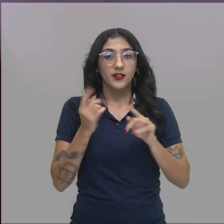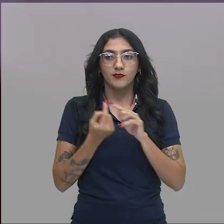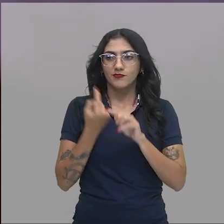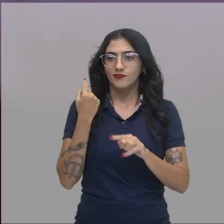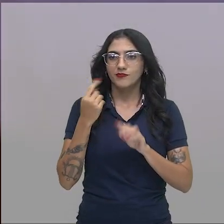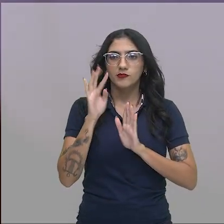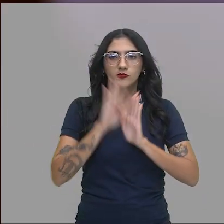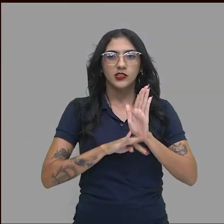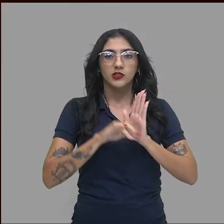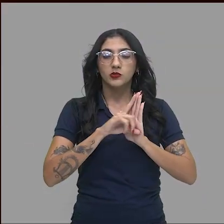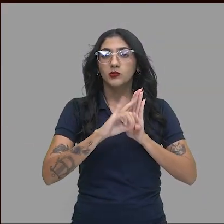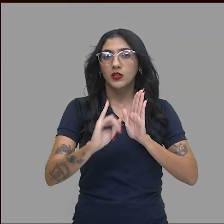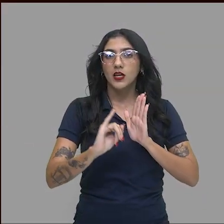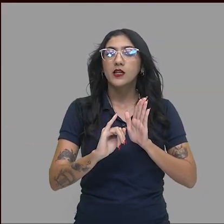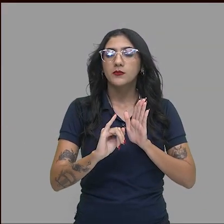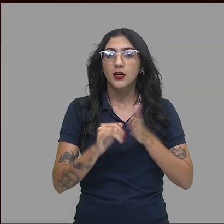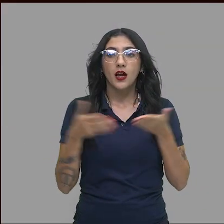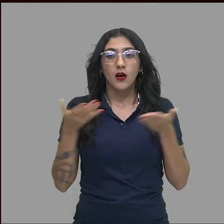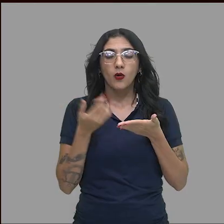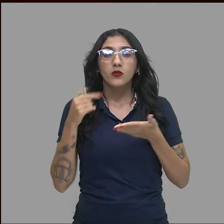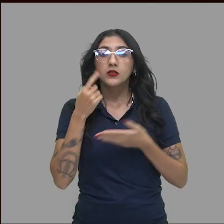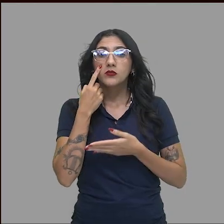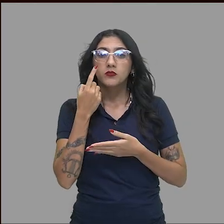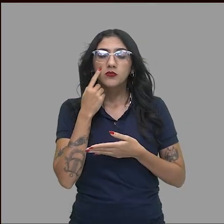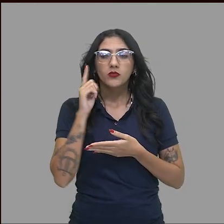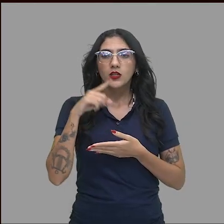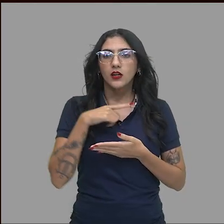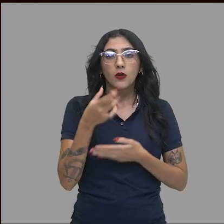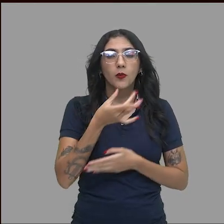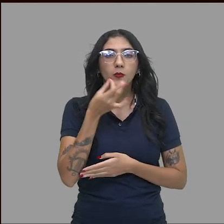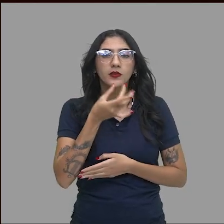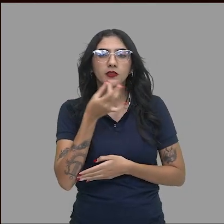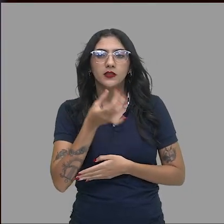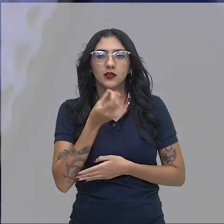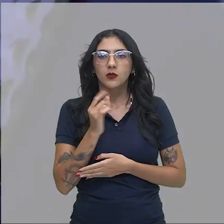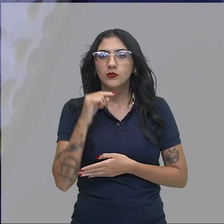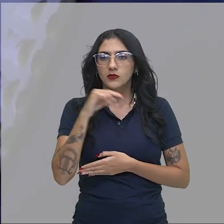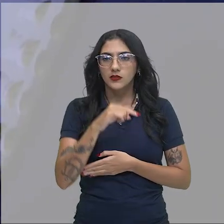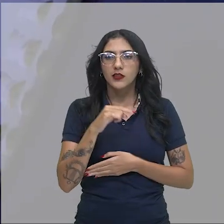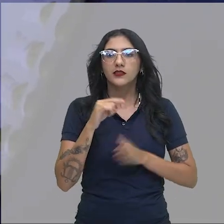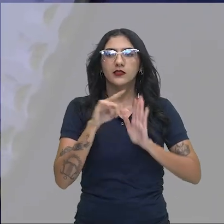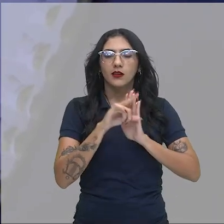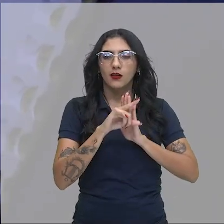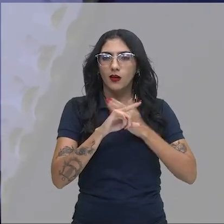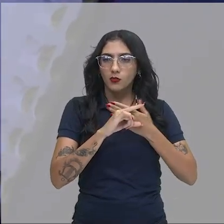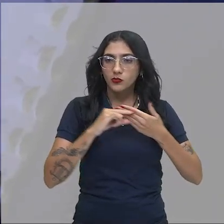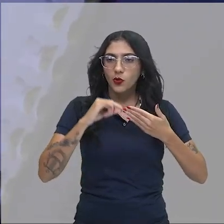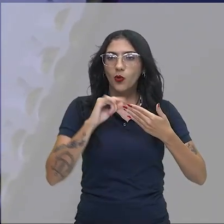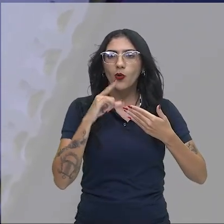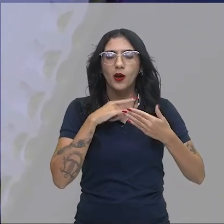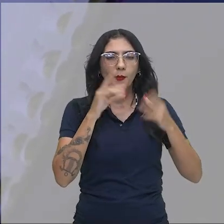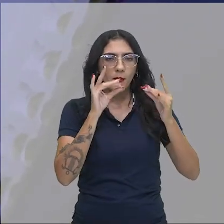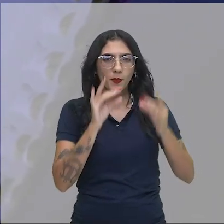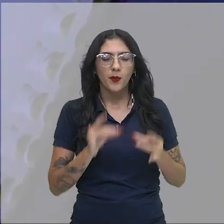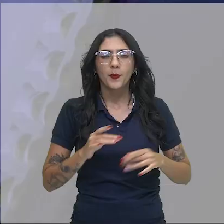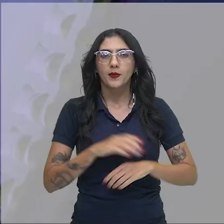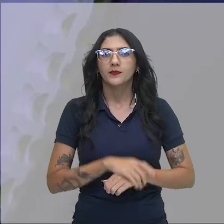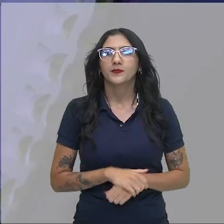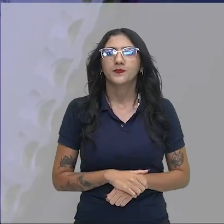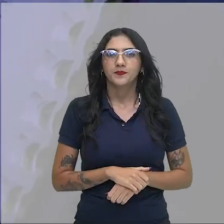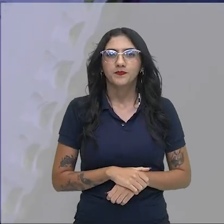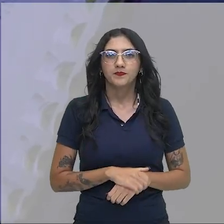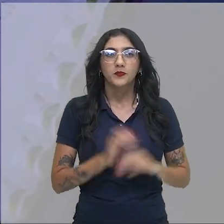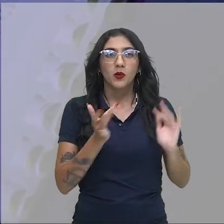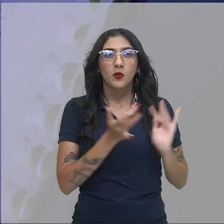legais. Aqui nós vamos ver mais a voz do autor sobre aquela situação, provavelmente algo que ele passou. O